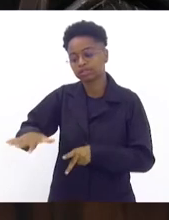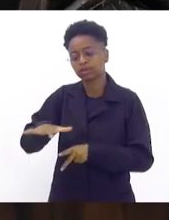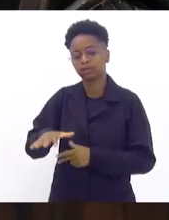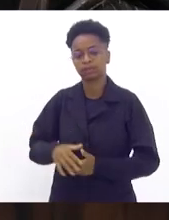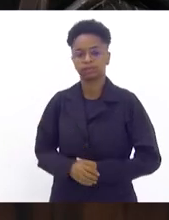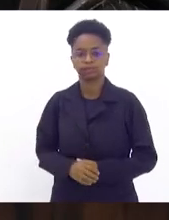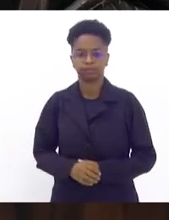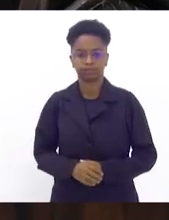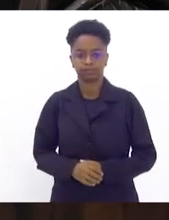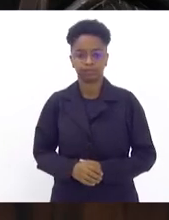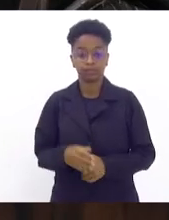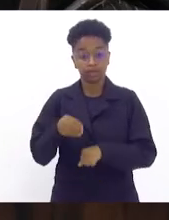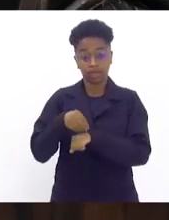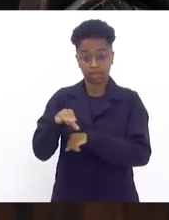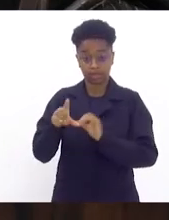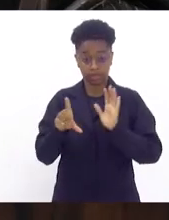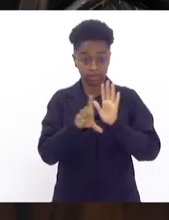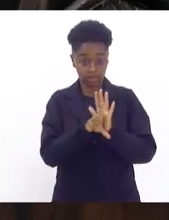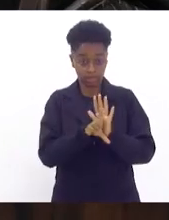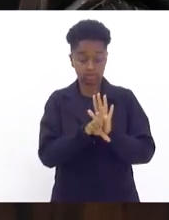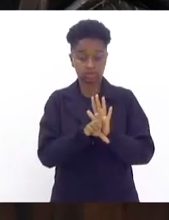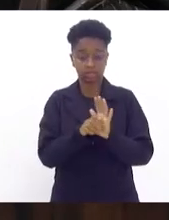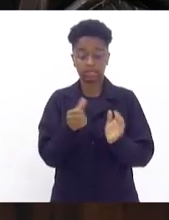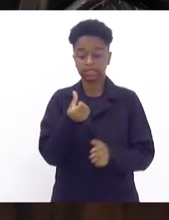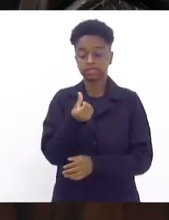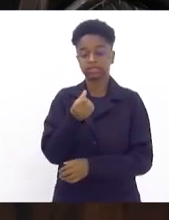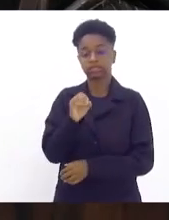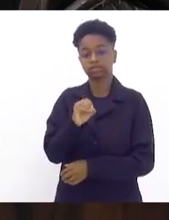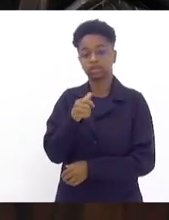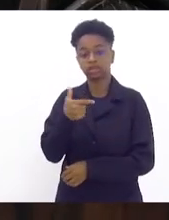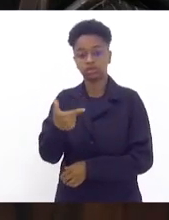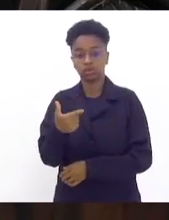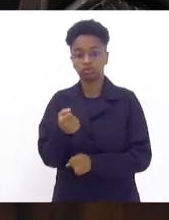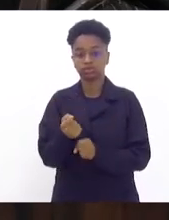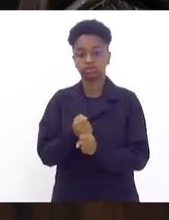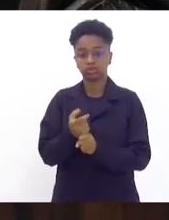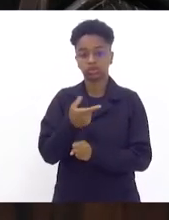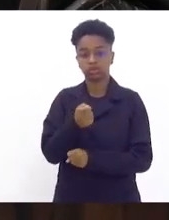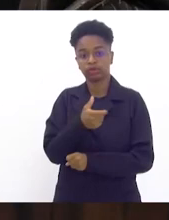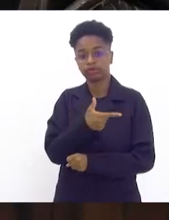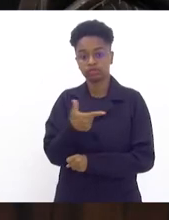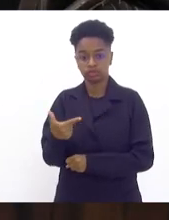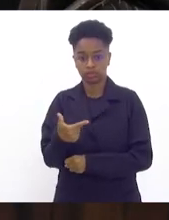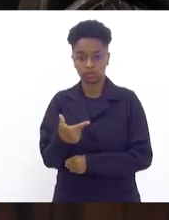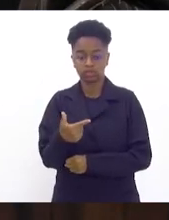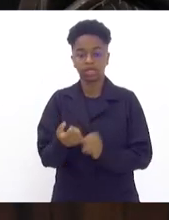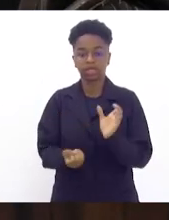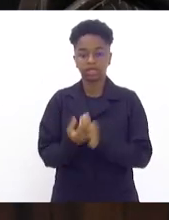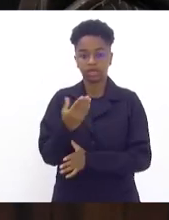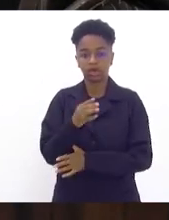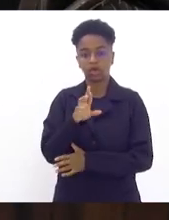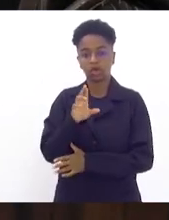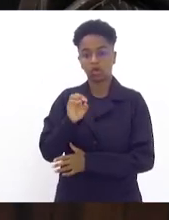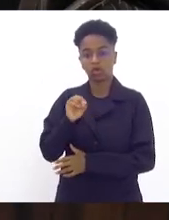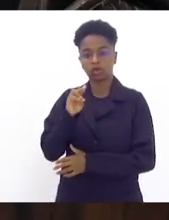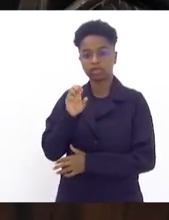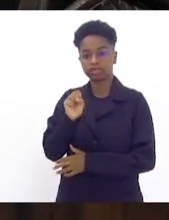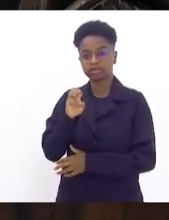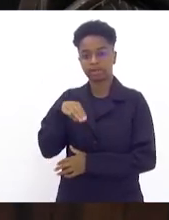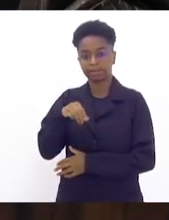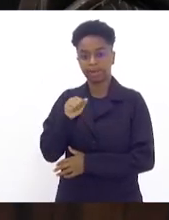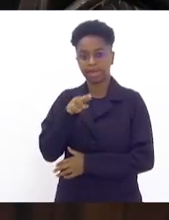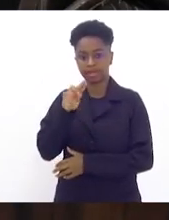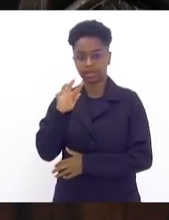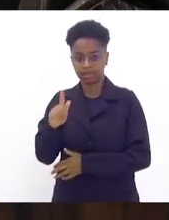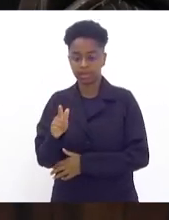região. Indicação legislativa 612 de 22, de autoria do deputado Rosenberg Reis, que solicita ao cientista senhor